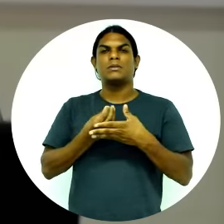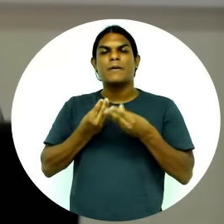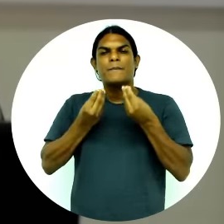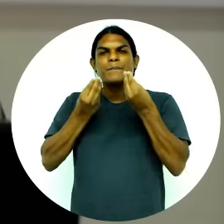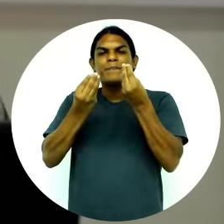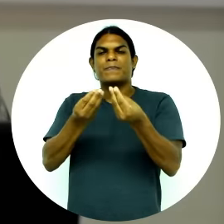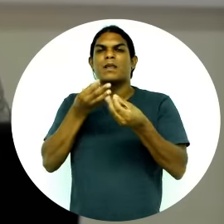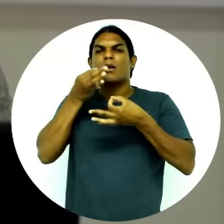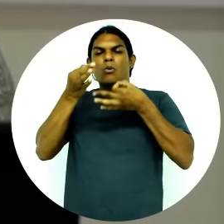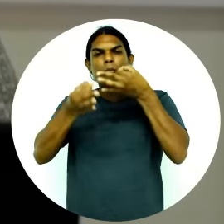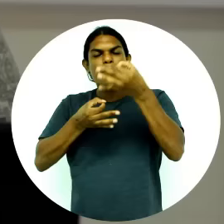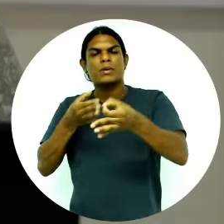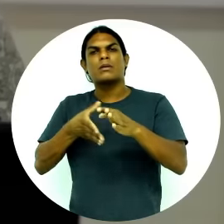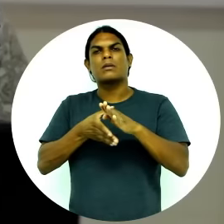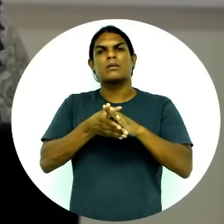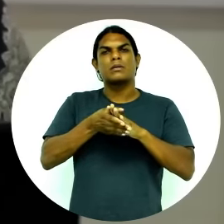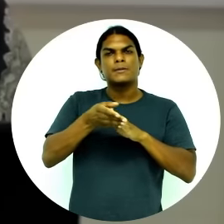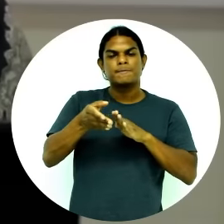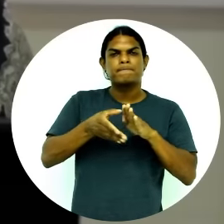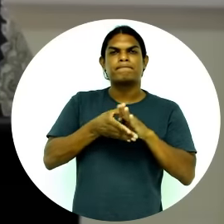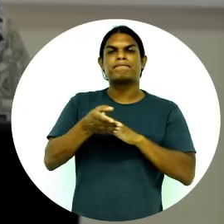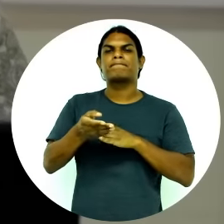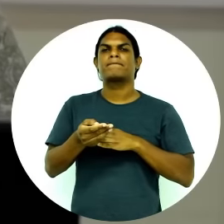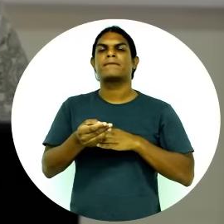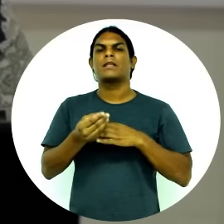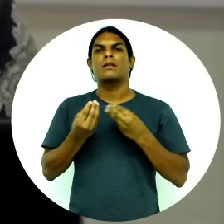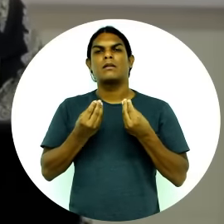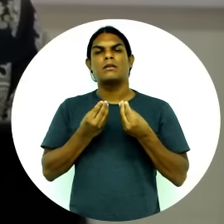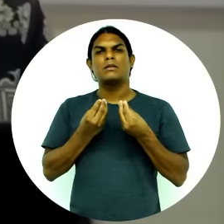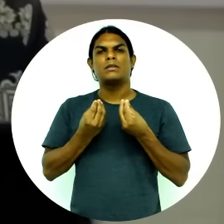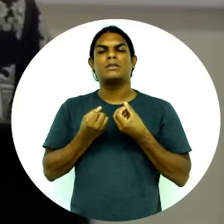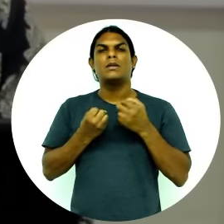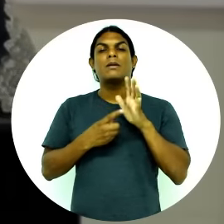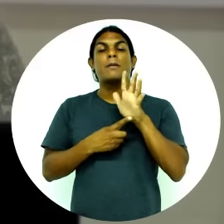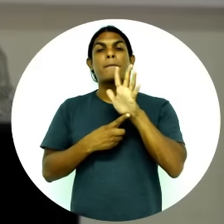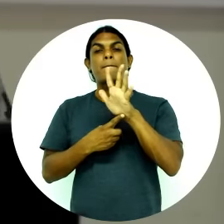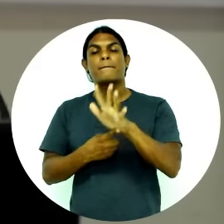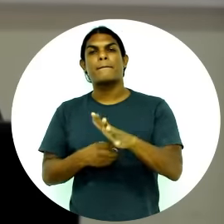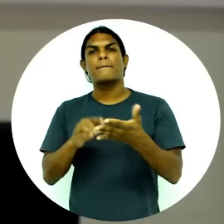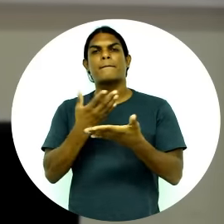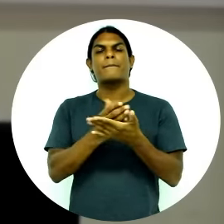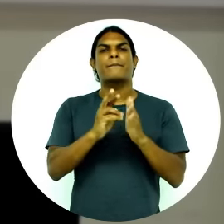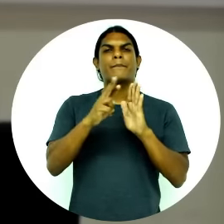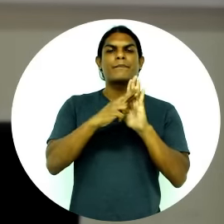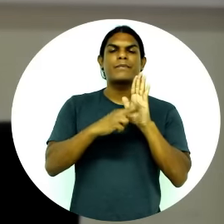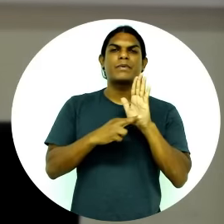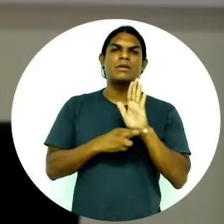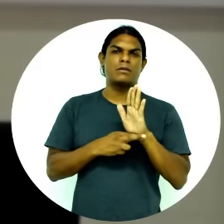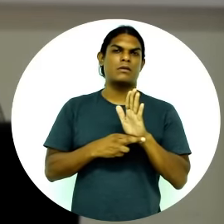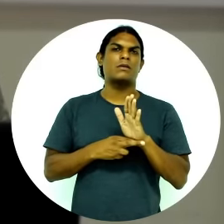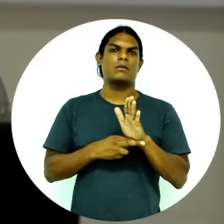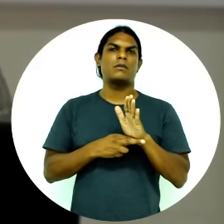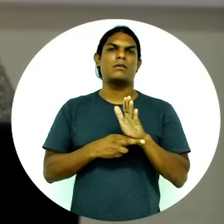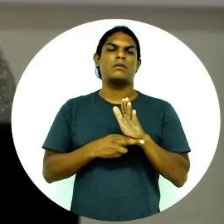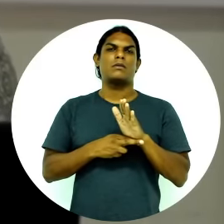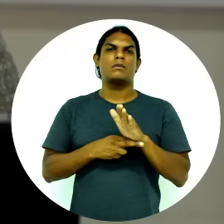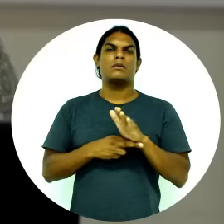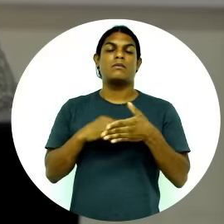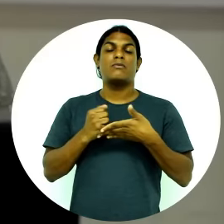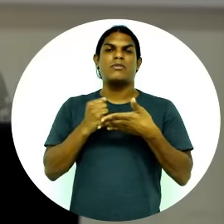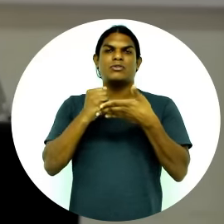muito importante a gente entender a importância do gestor em relação ao desempenho dos seus